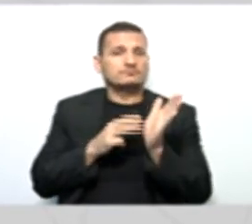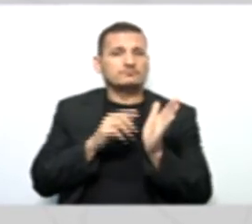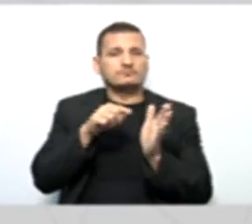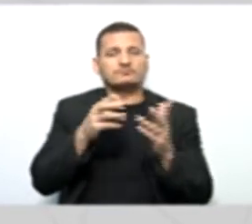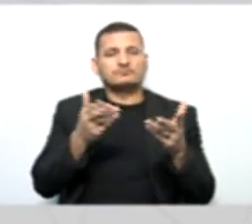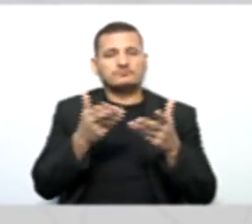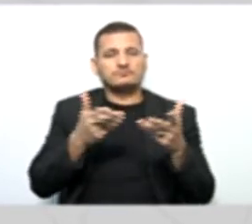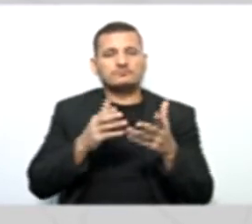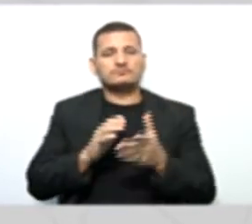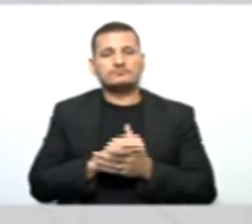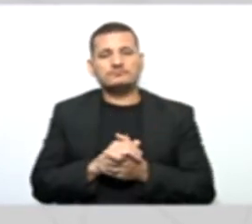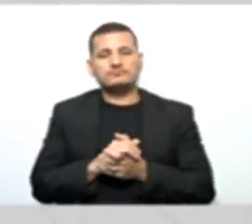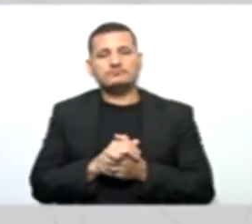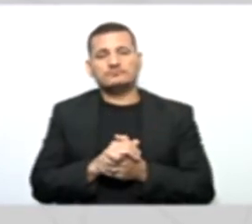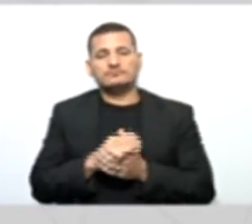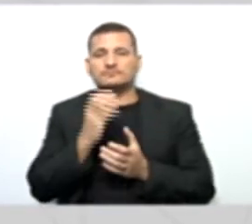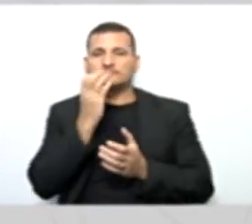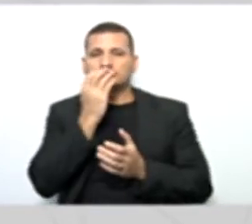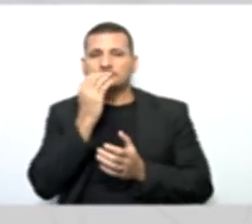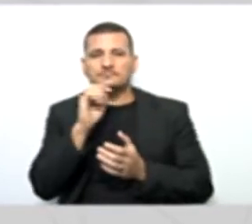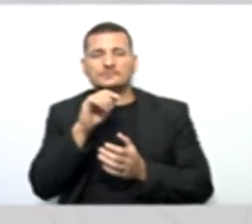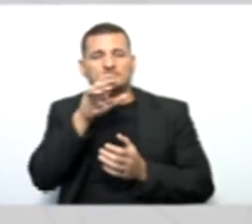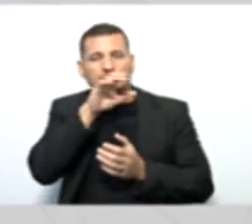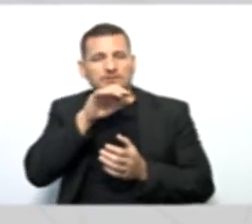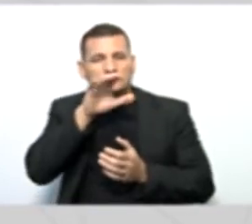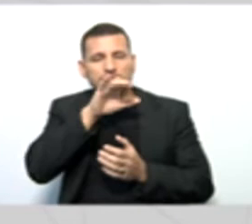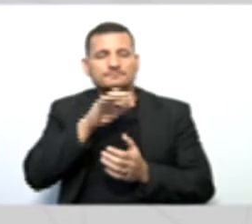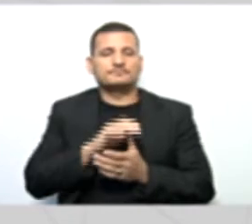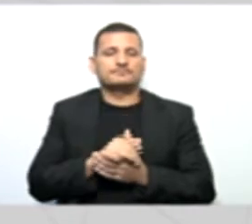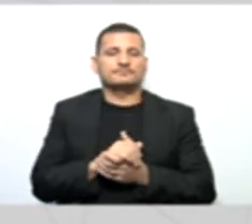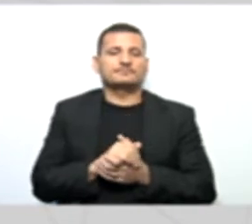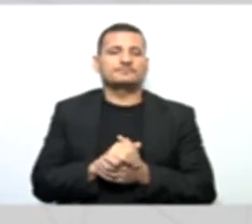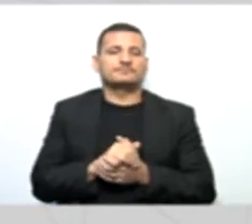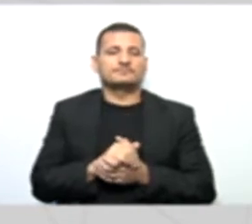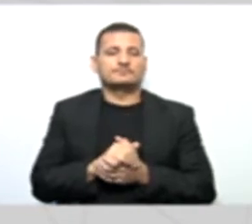latir, para dizer que o cachorro está latindo. Primeiro,